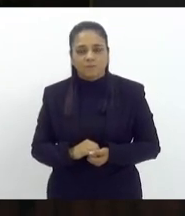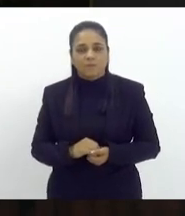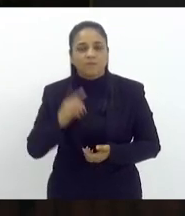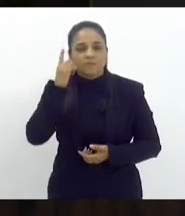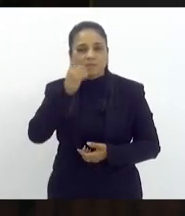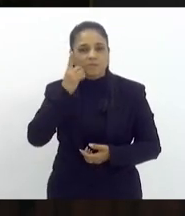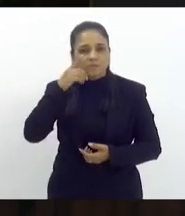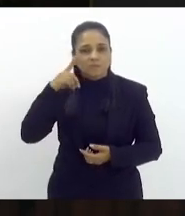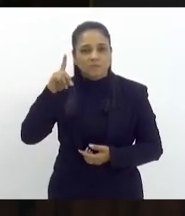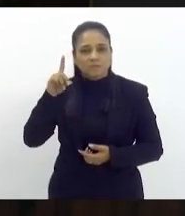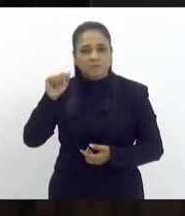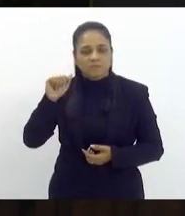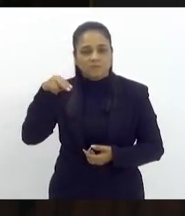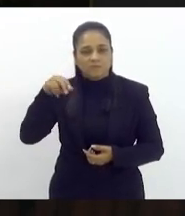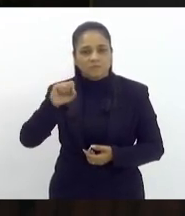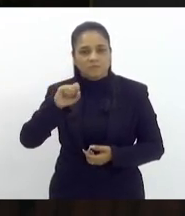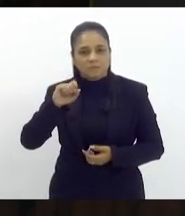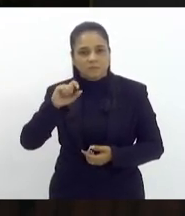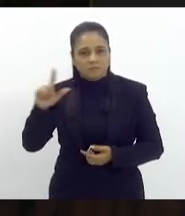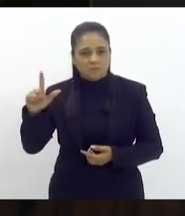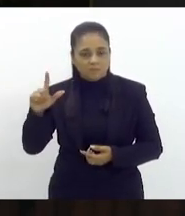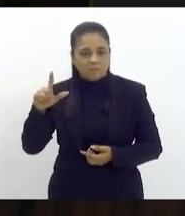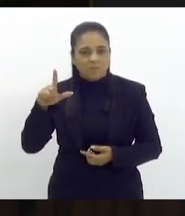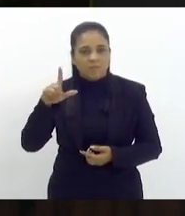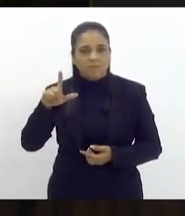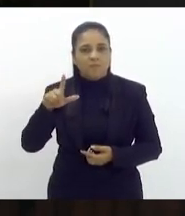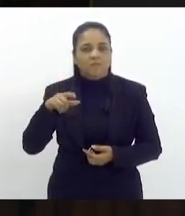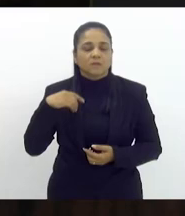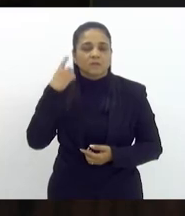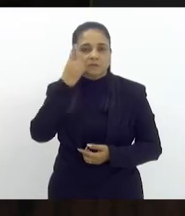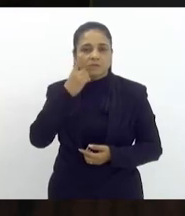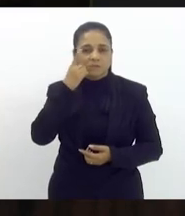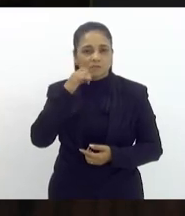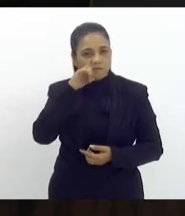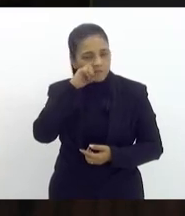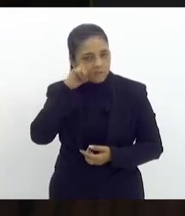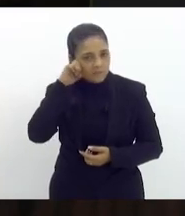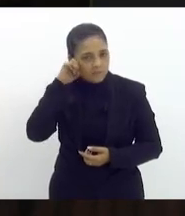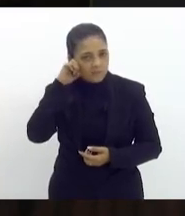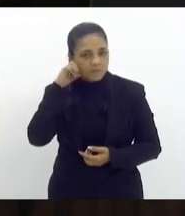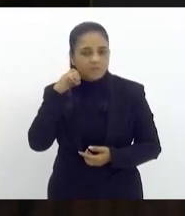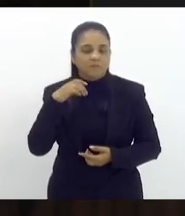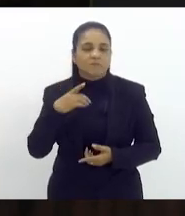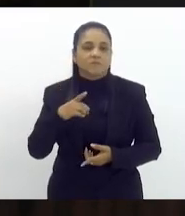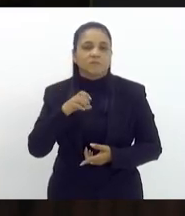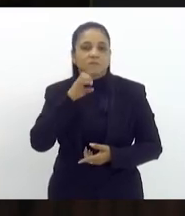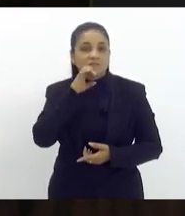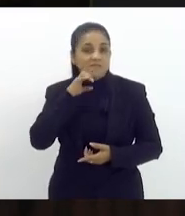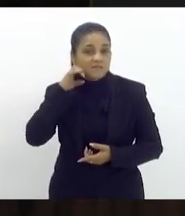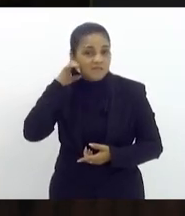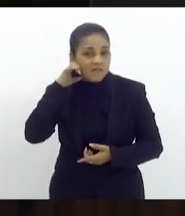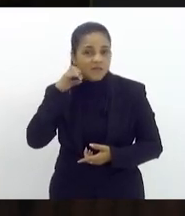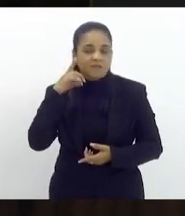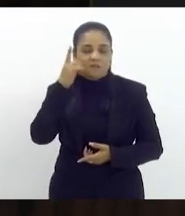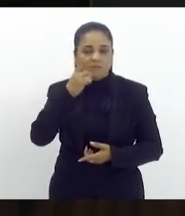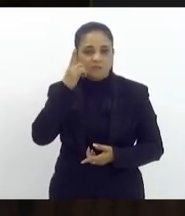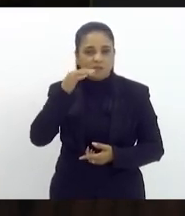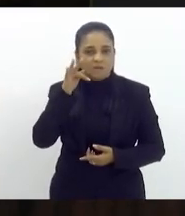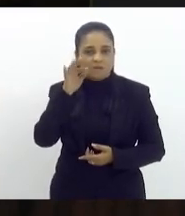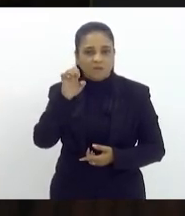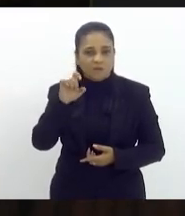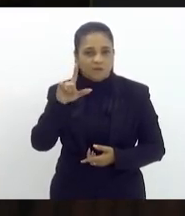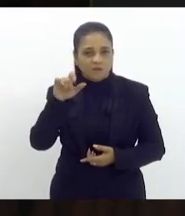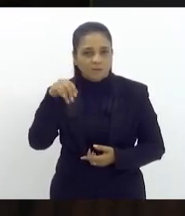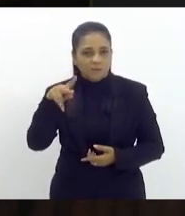Deputado Daniel liberou deputada Célia Jordão Deputado Felipe Soares deputada